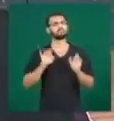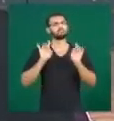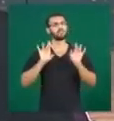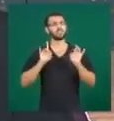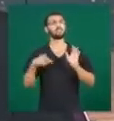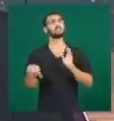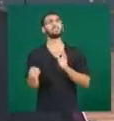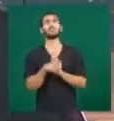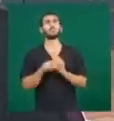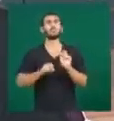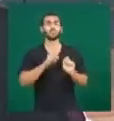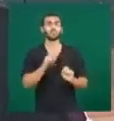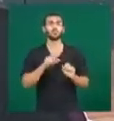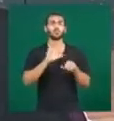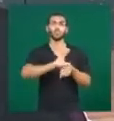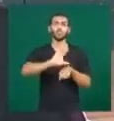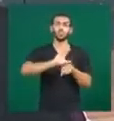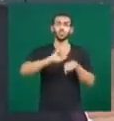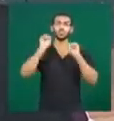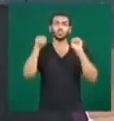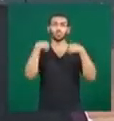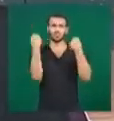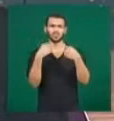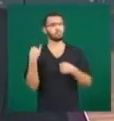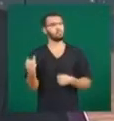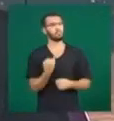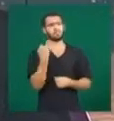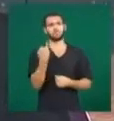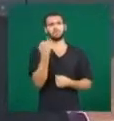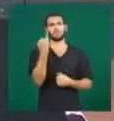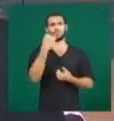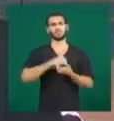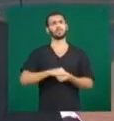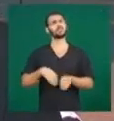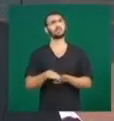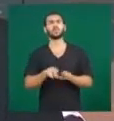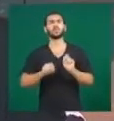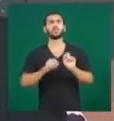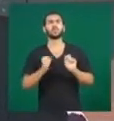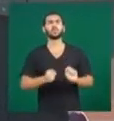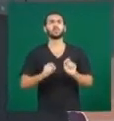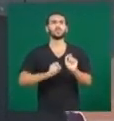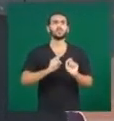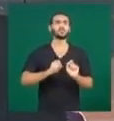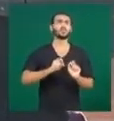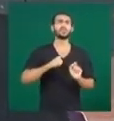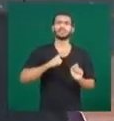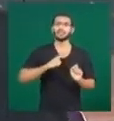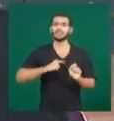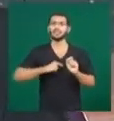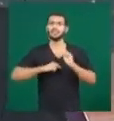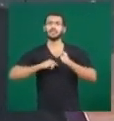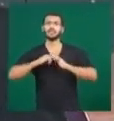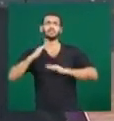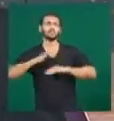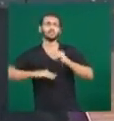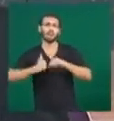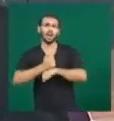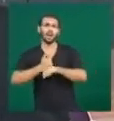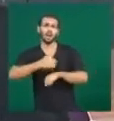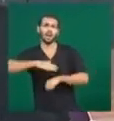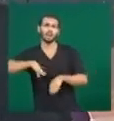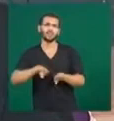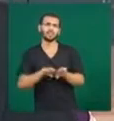Educação Física, né, para os alunos participarem, de trazer o conhecimento, né, através de profissionais de outras áreas, professores de